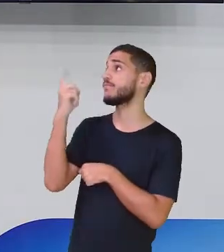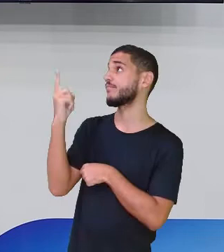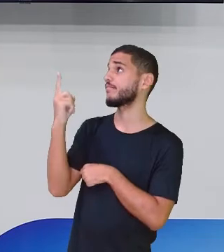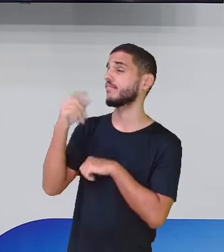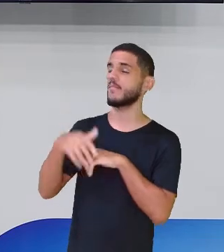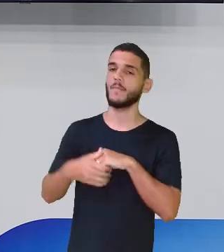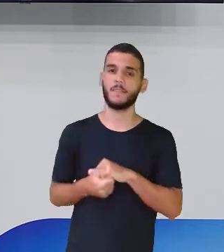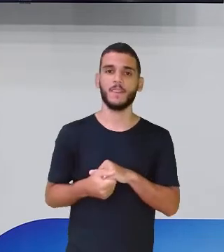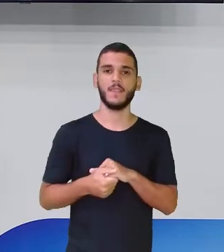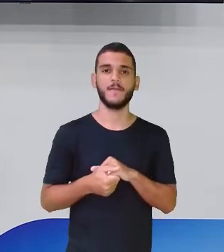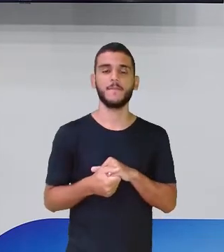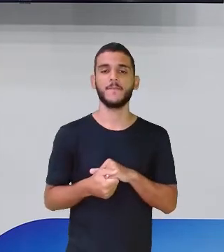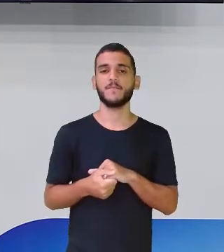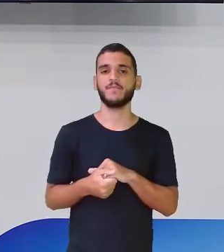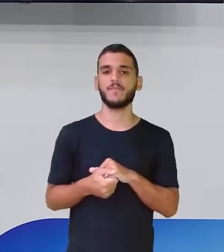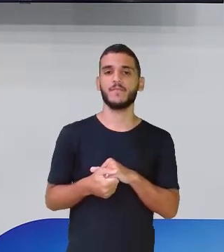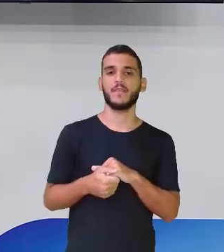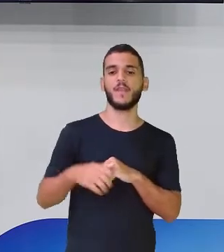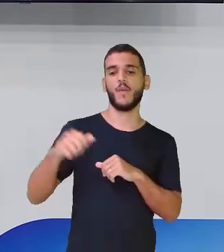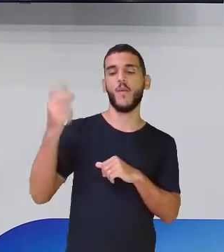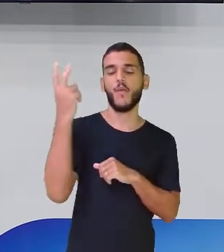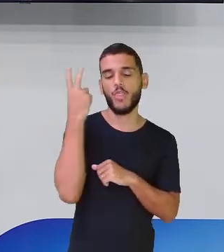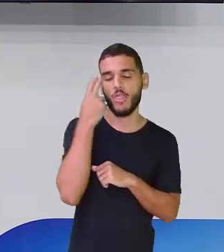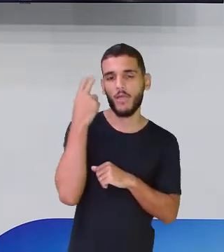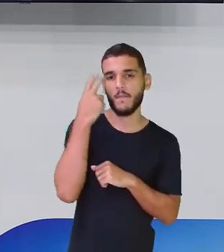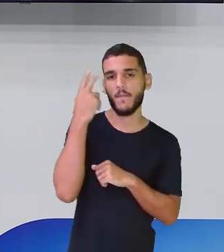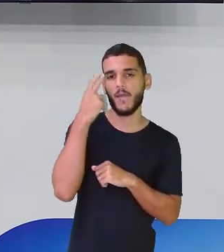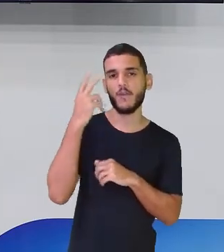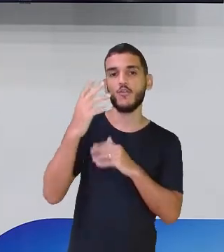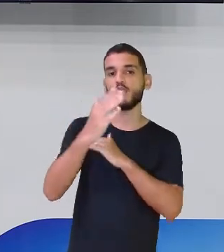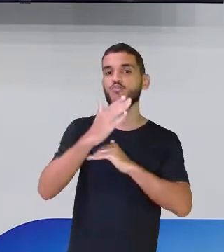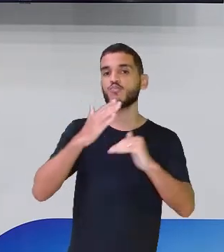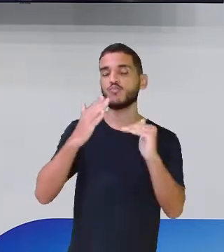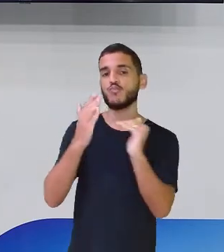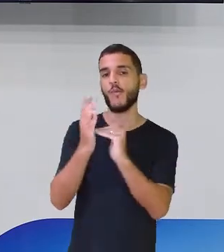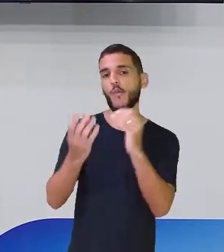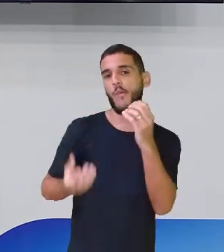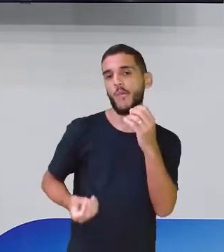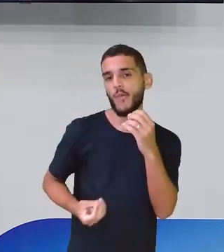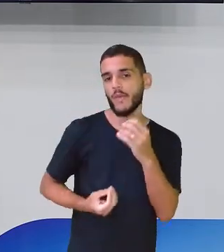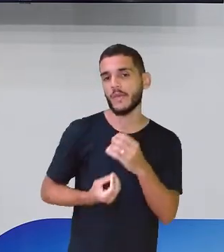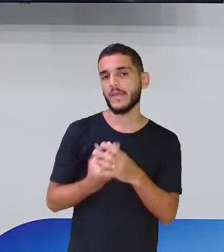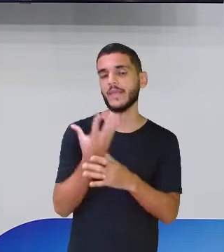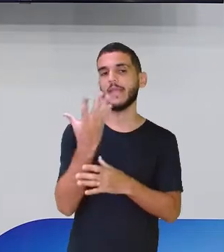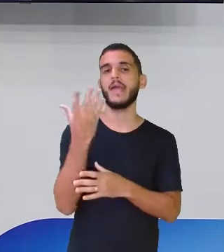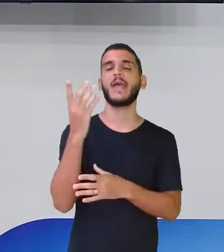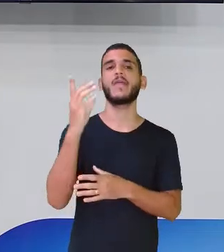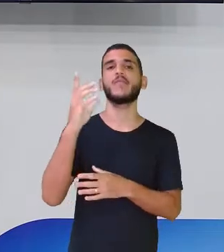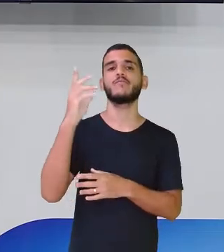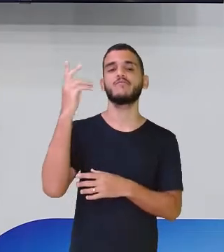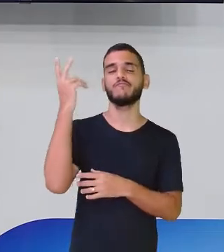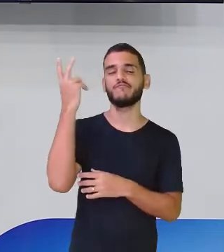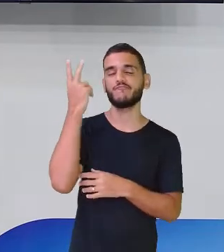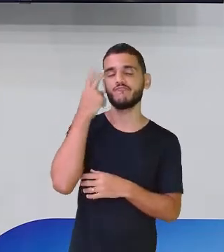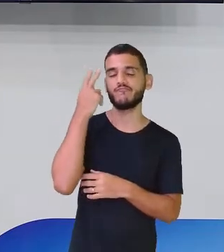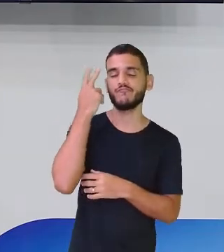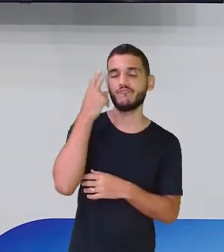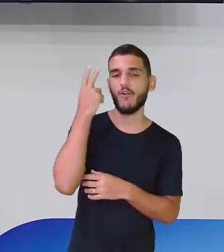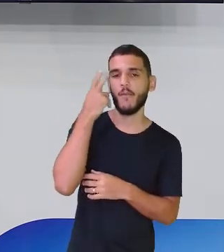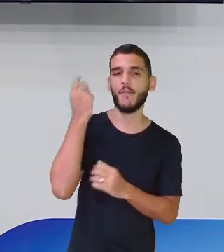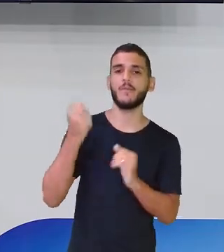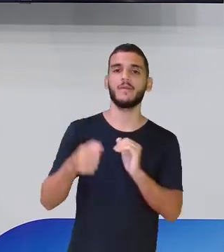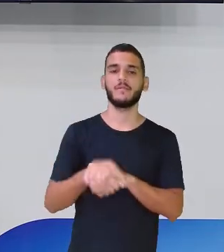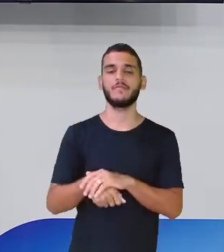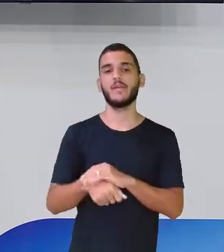a gente tem tudo que é produzido, tudo que produz som naturalmente. Então, o som dos